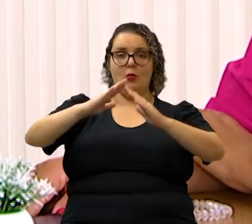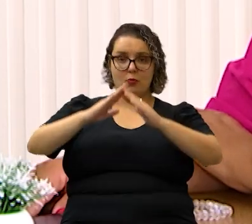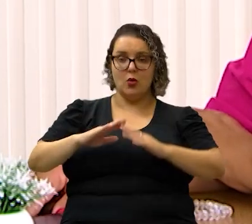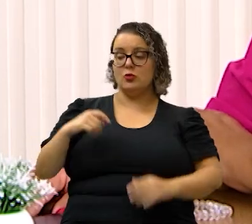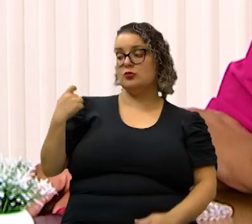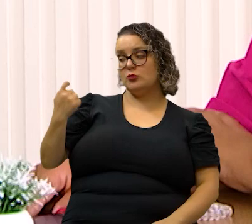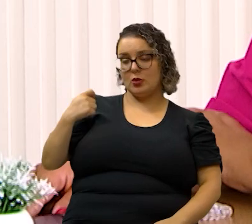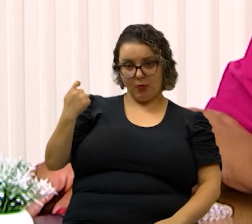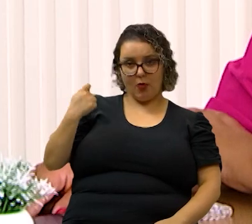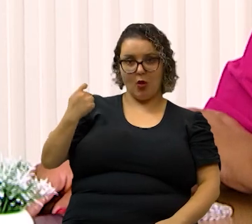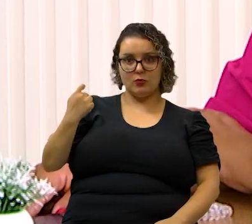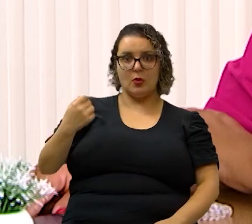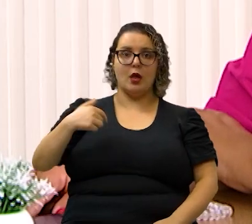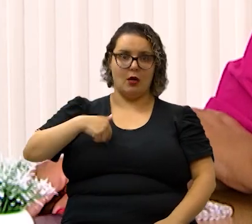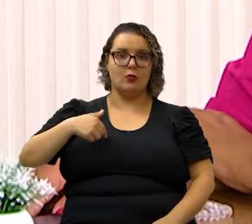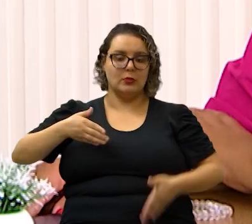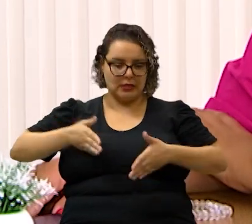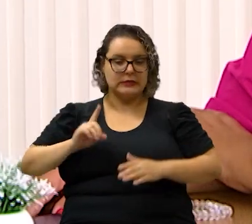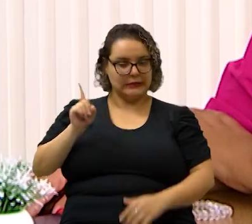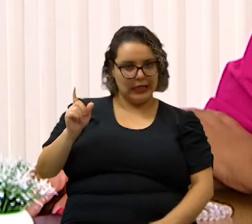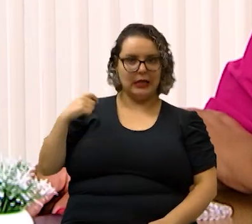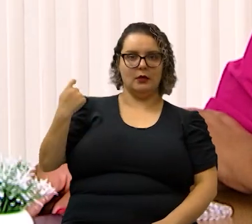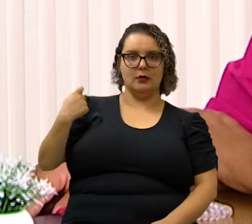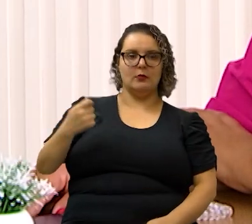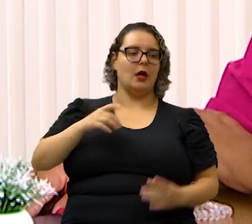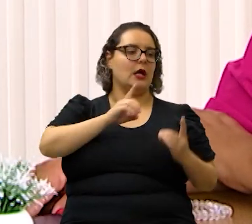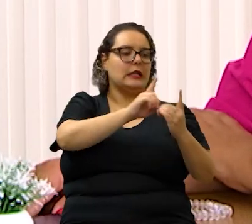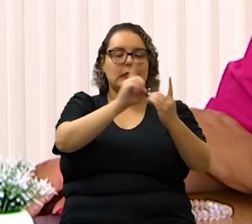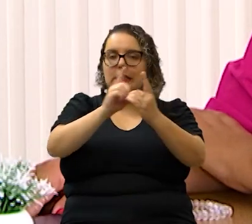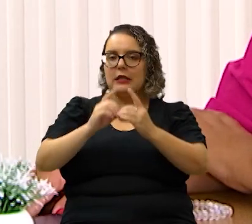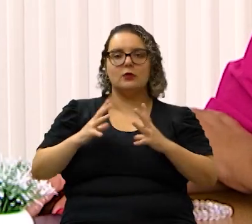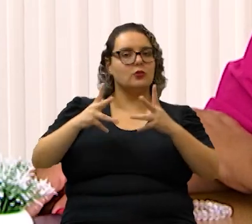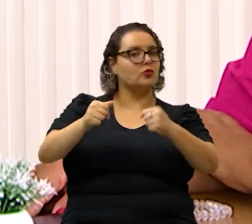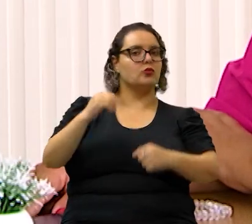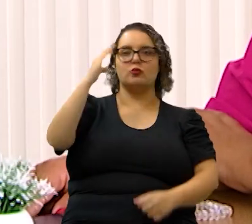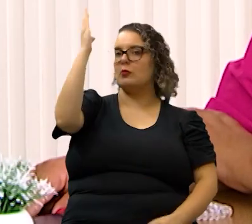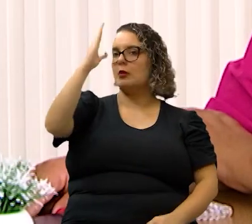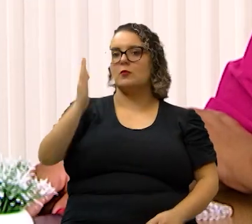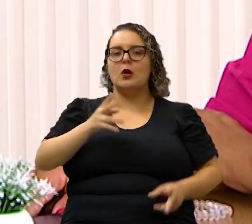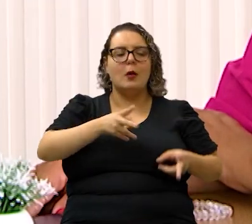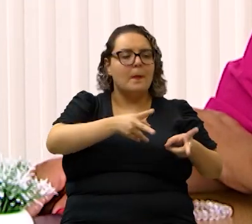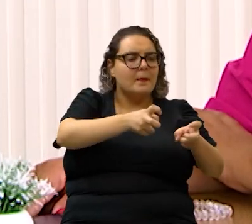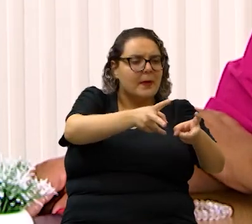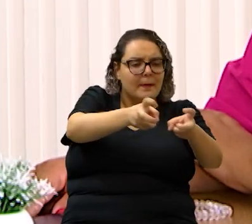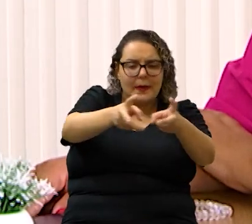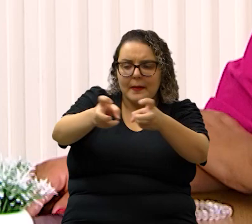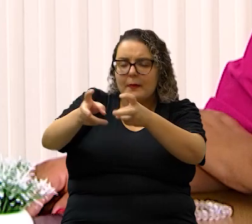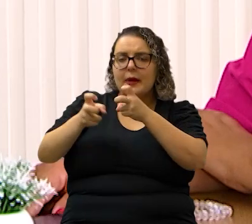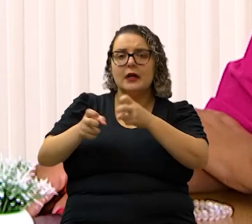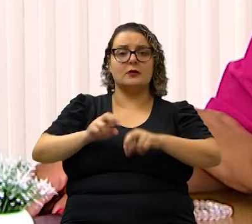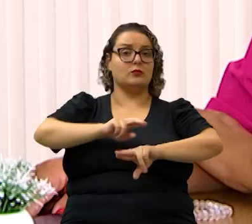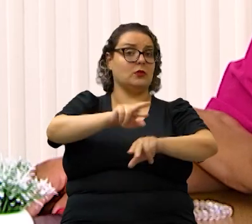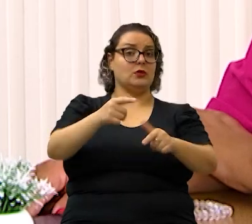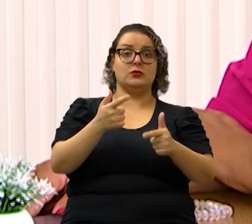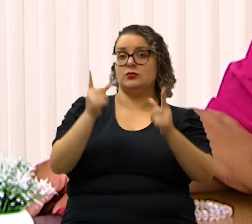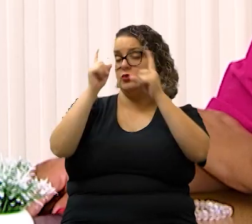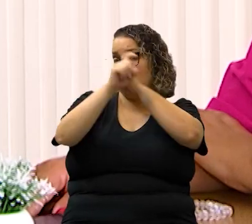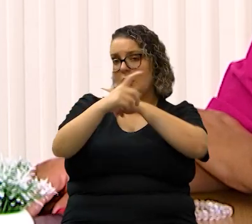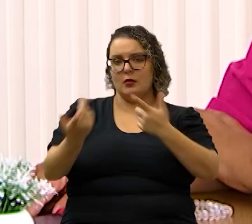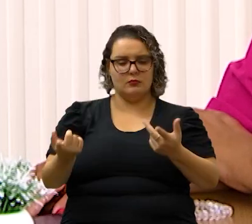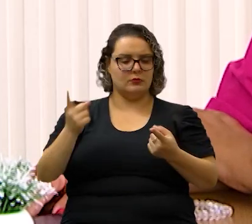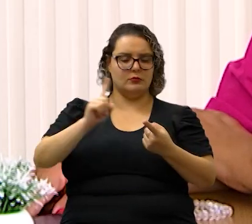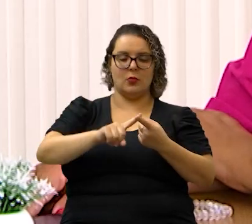Alegre, sou gaúcho, sou de Porto Alegre, comecei a atender muitos pacientes a nível Brasil e comecei a identificar grandes dificuldades